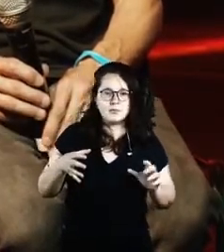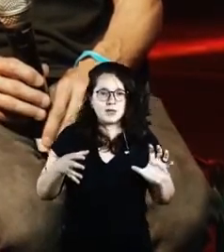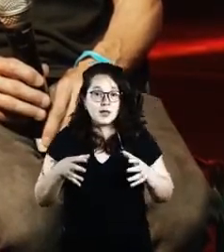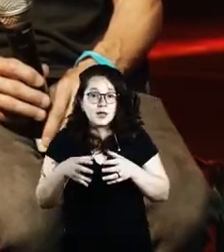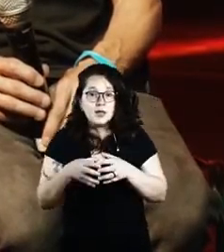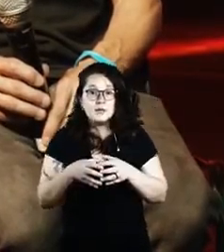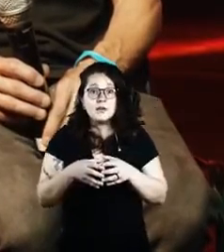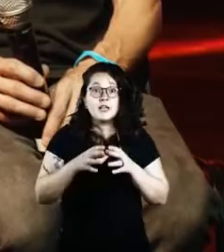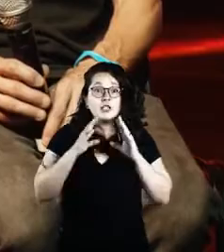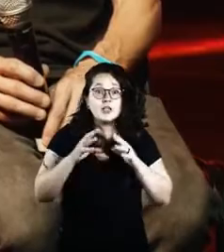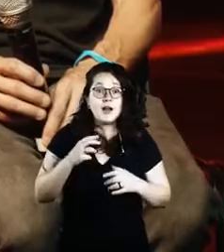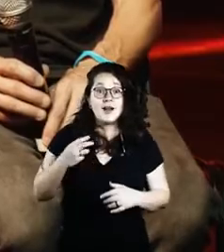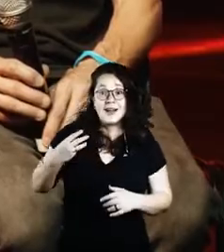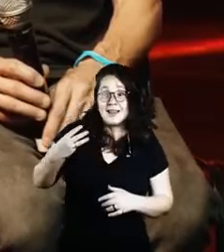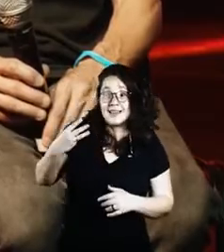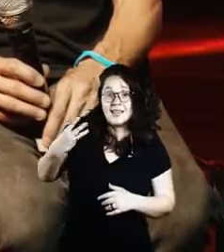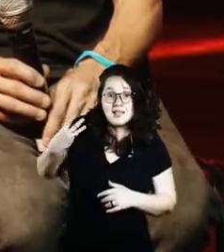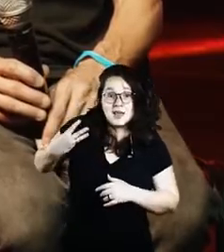terceira geração.